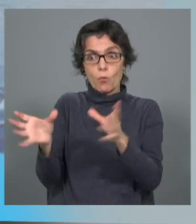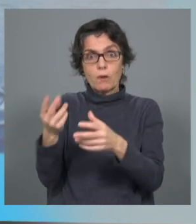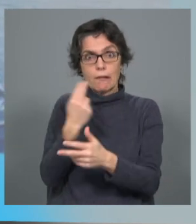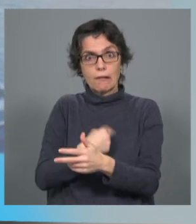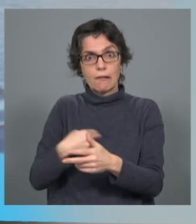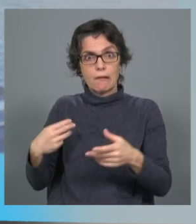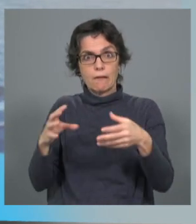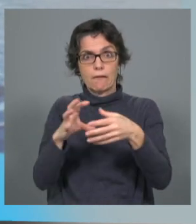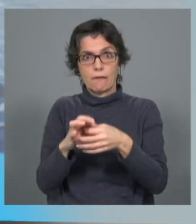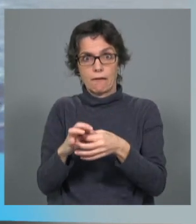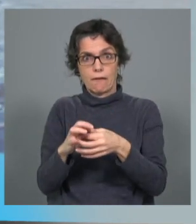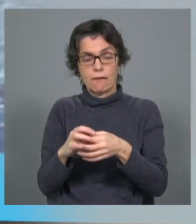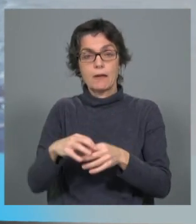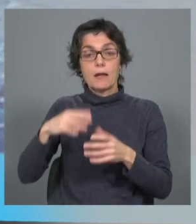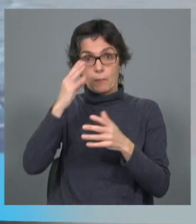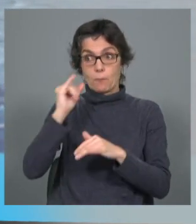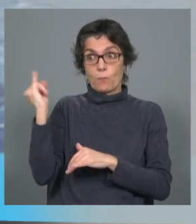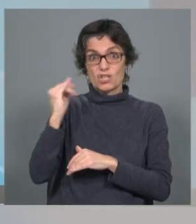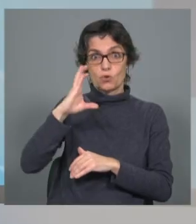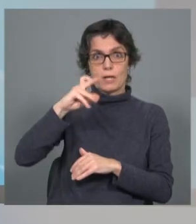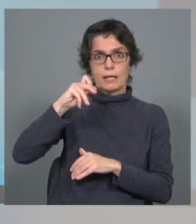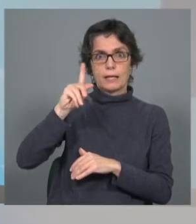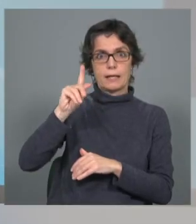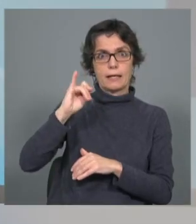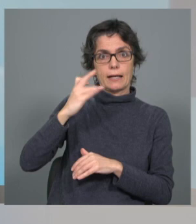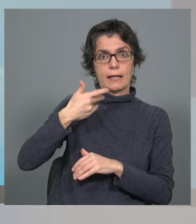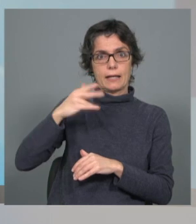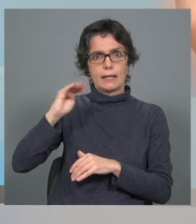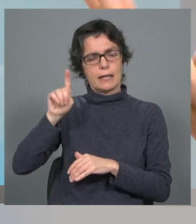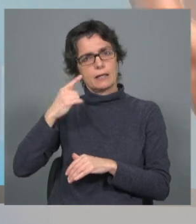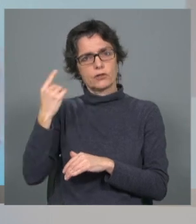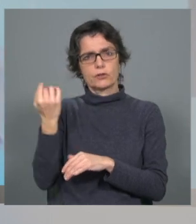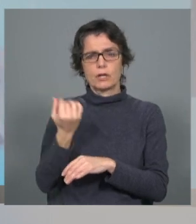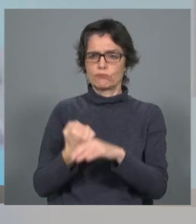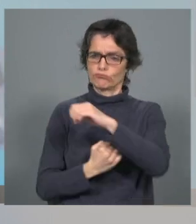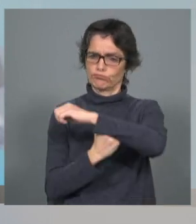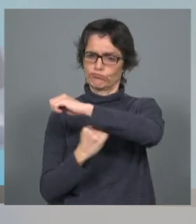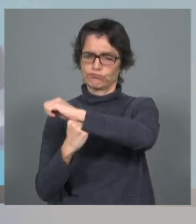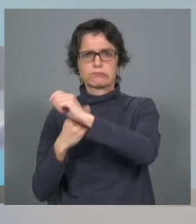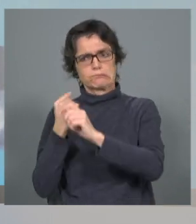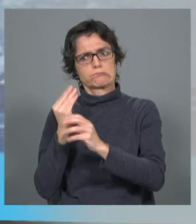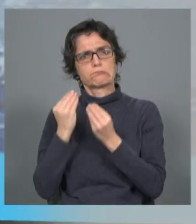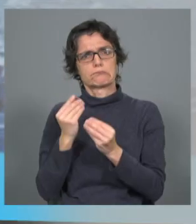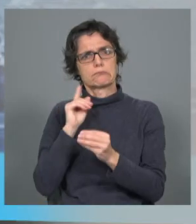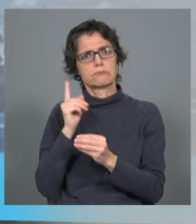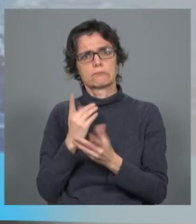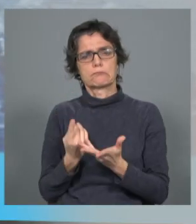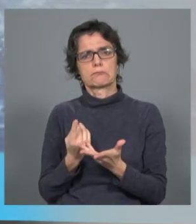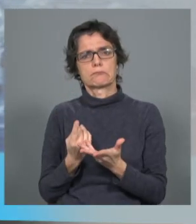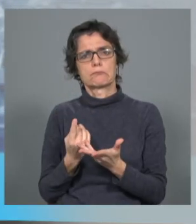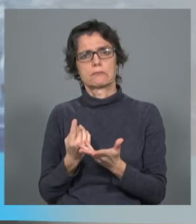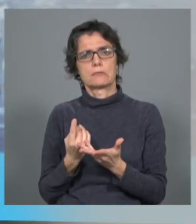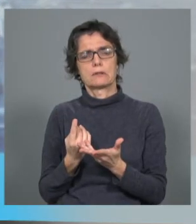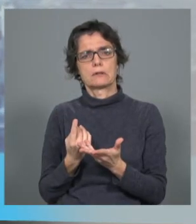Caritas é um dos pilares da sua identidade e da sua missão, capaz de transformar o mundo que queremos